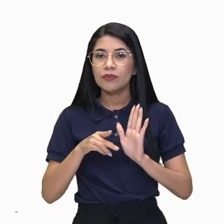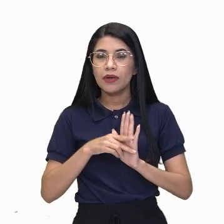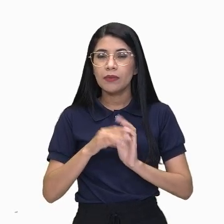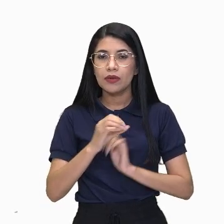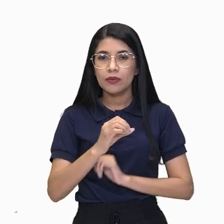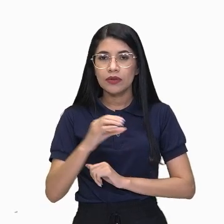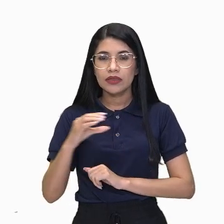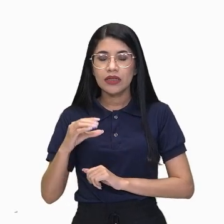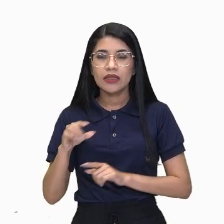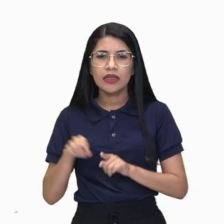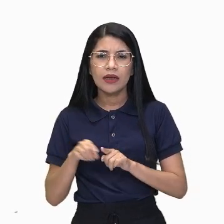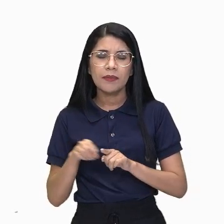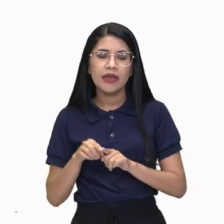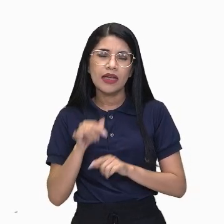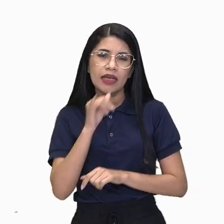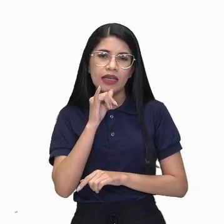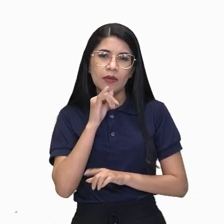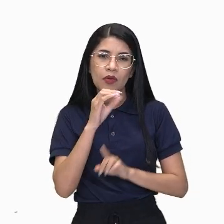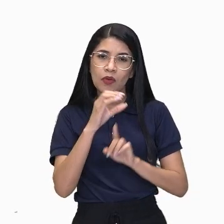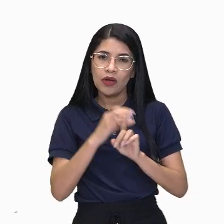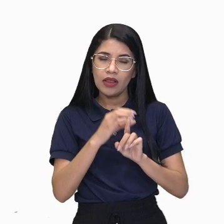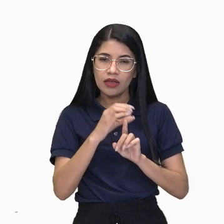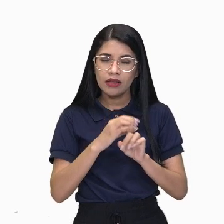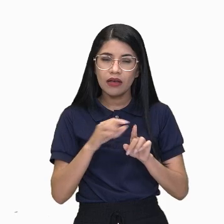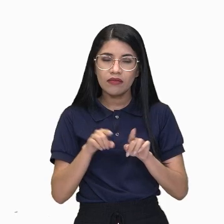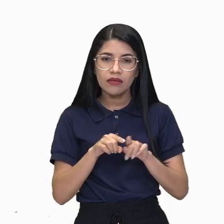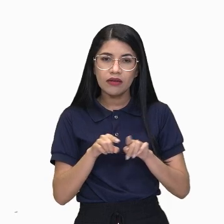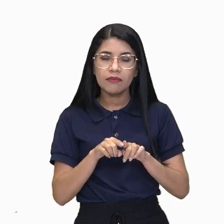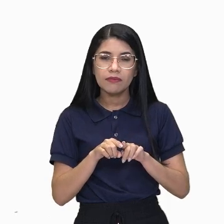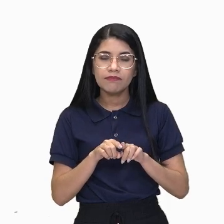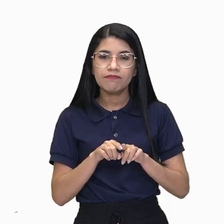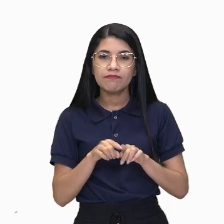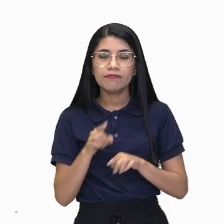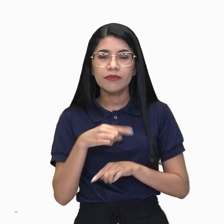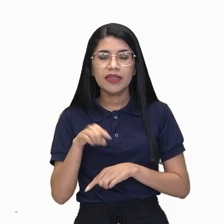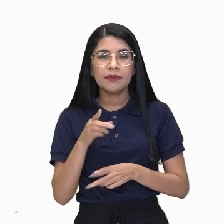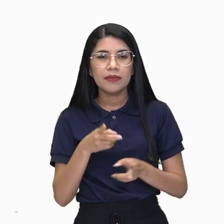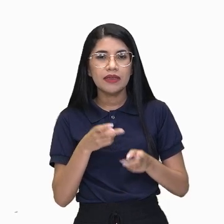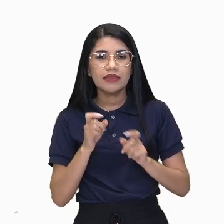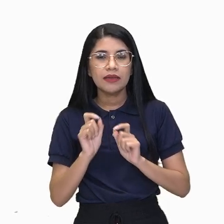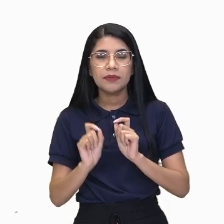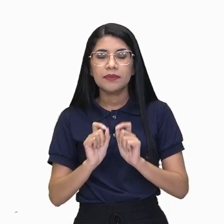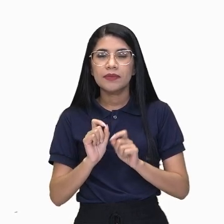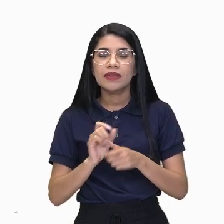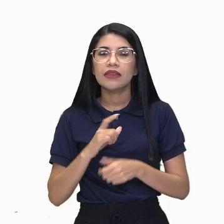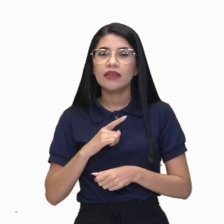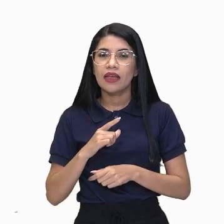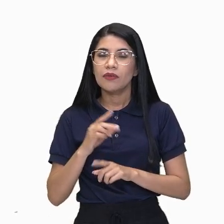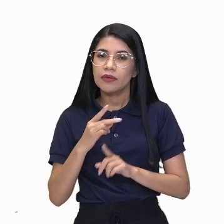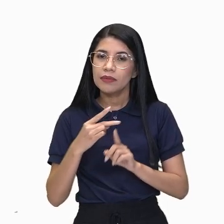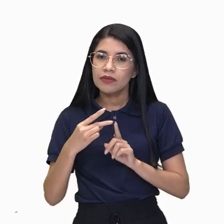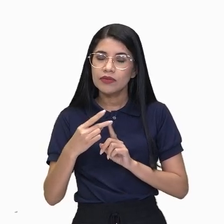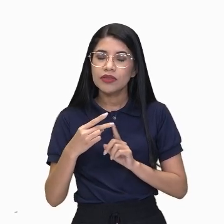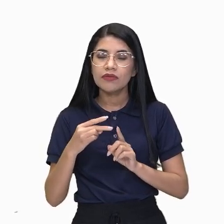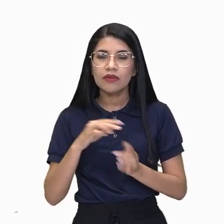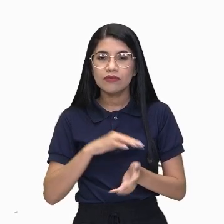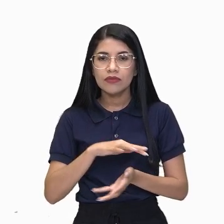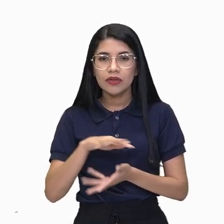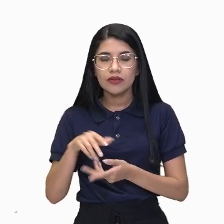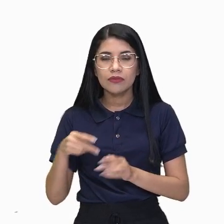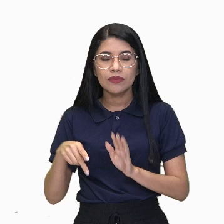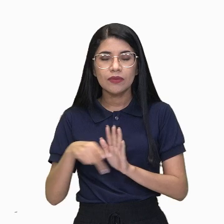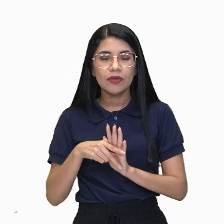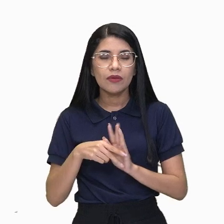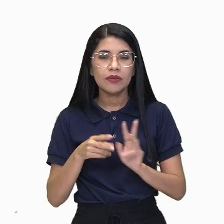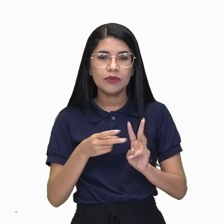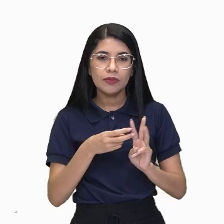do tempo, né, do calendário, para vocês verem, né, tudo isso aí tem a sua cosmologia, tem os povos indígenas, eles